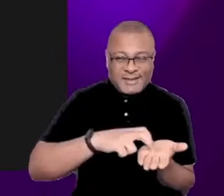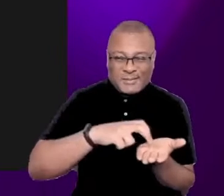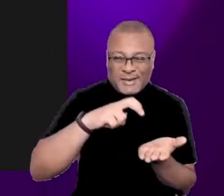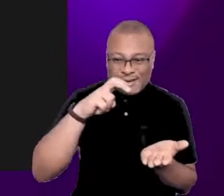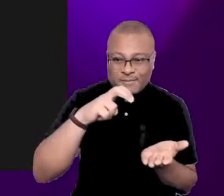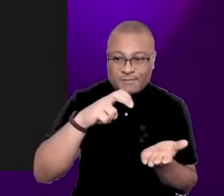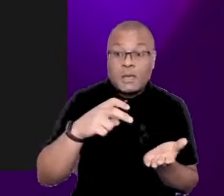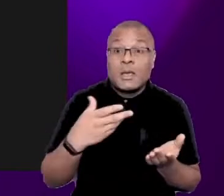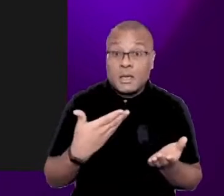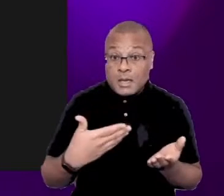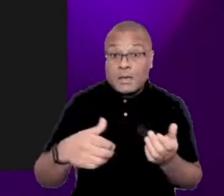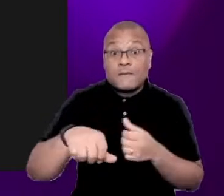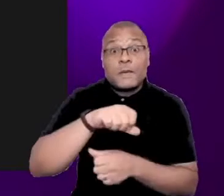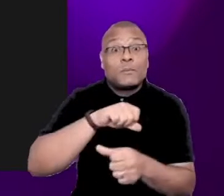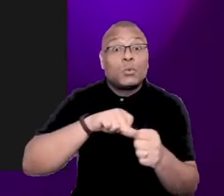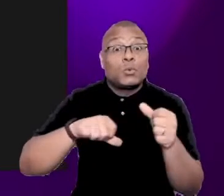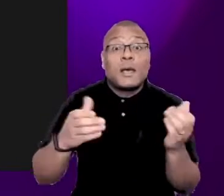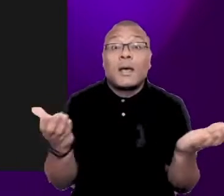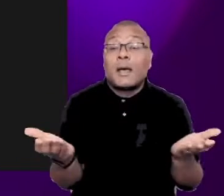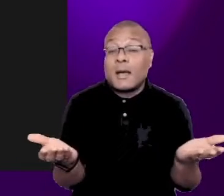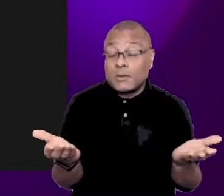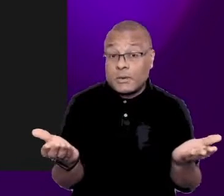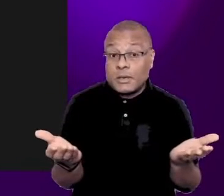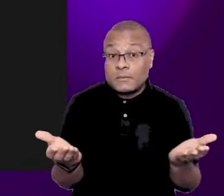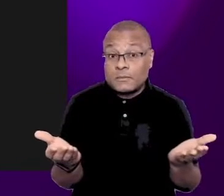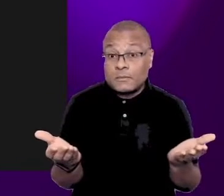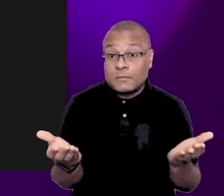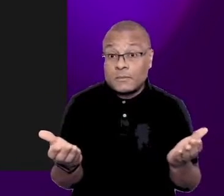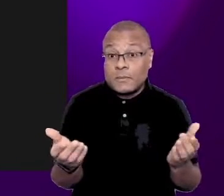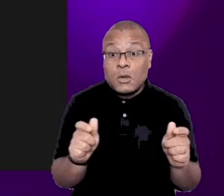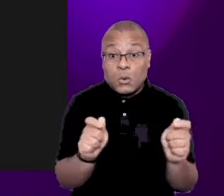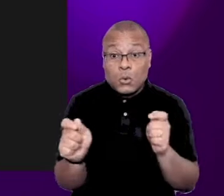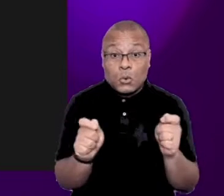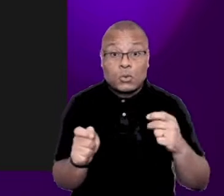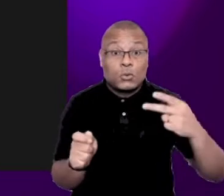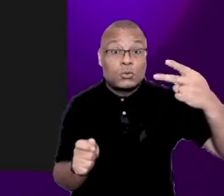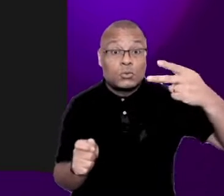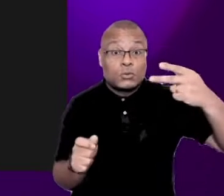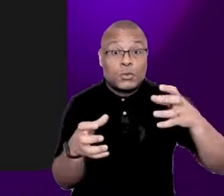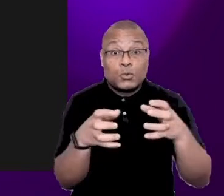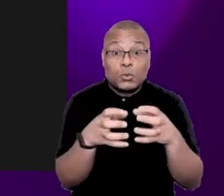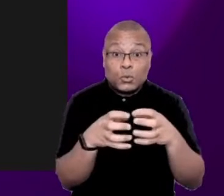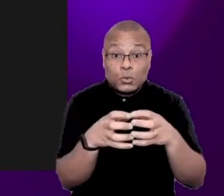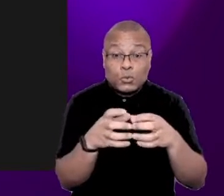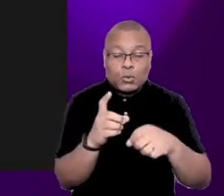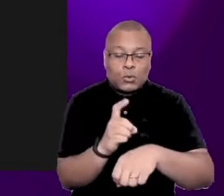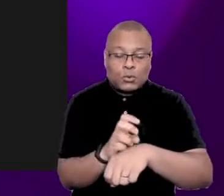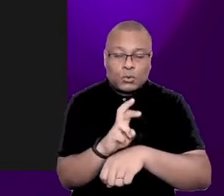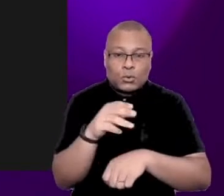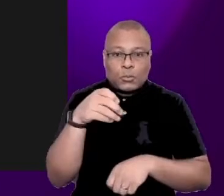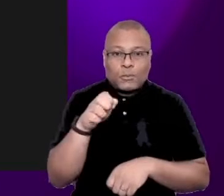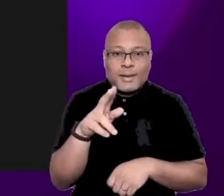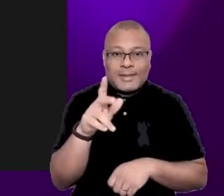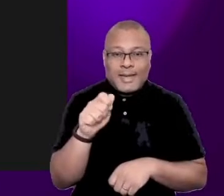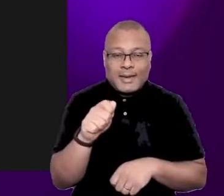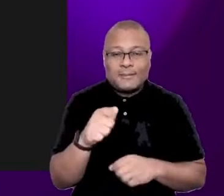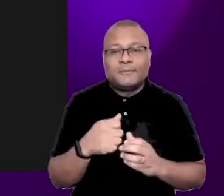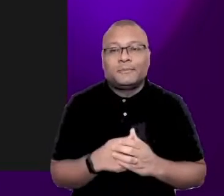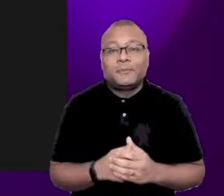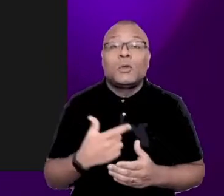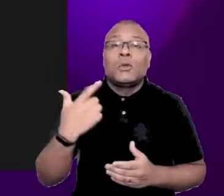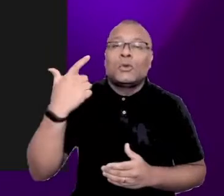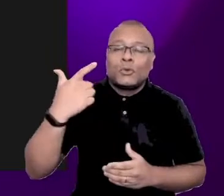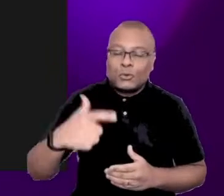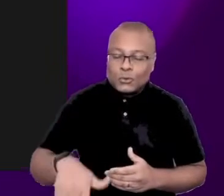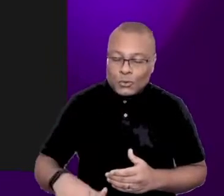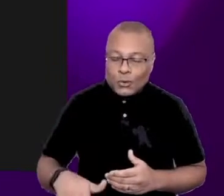e a gente vai transferir, então, agora para a moderação do segundo bloco com o Dr. Roberto Manara. Então, de novo,